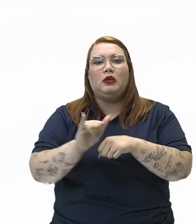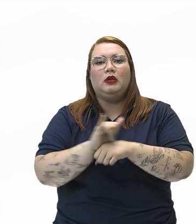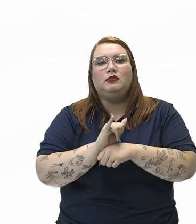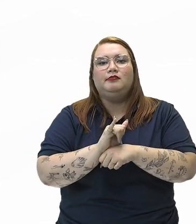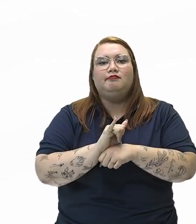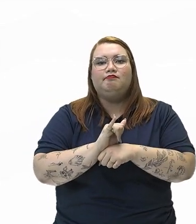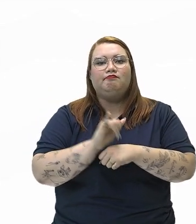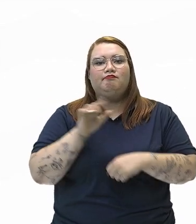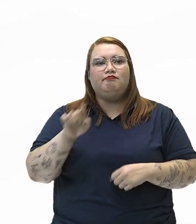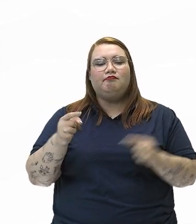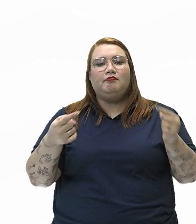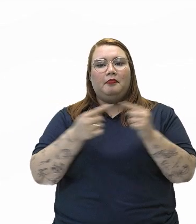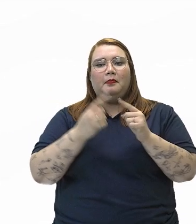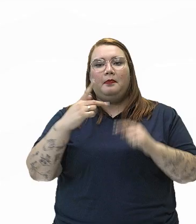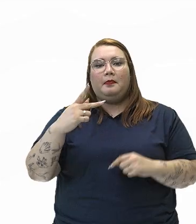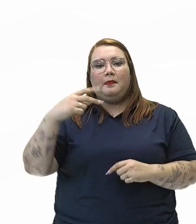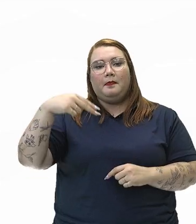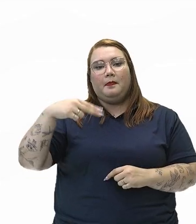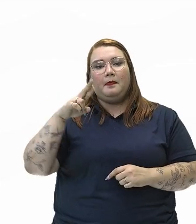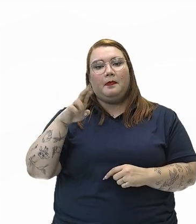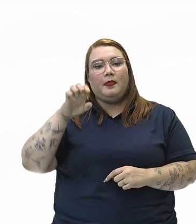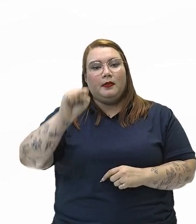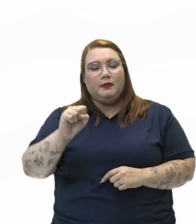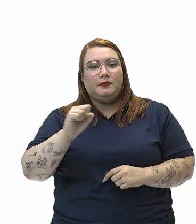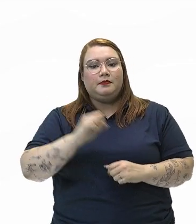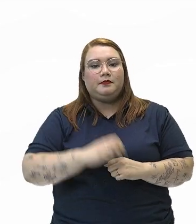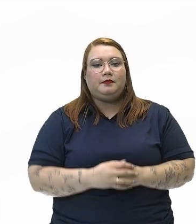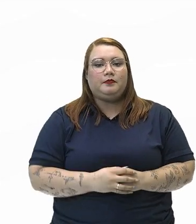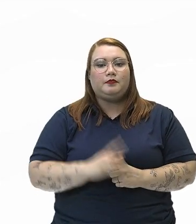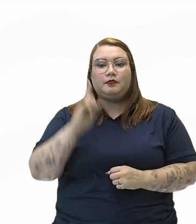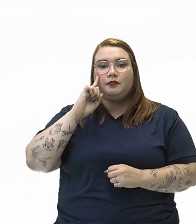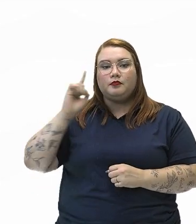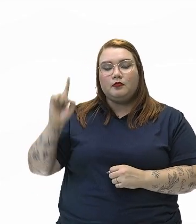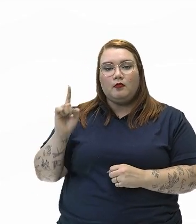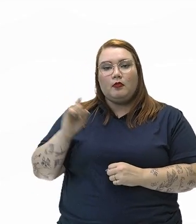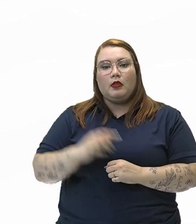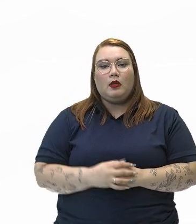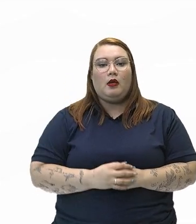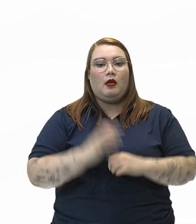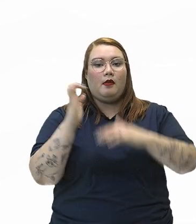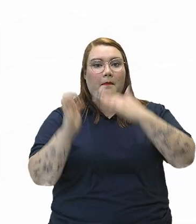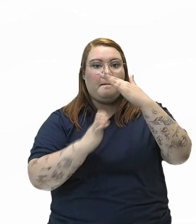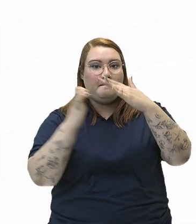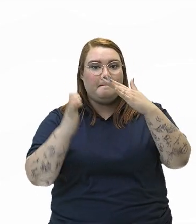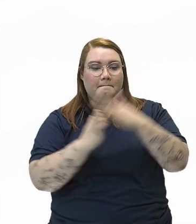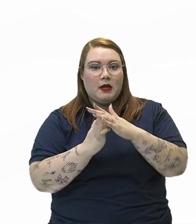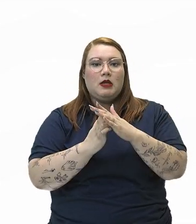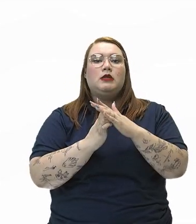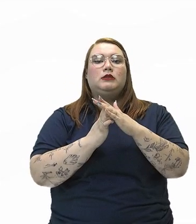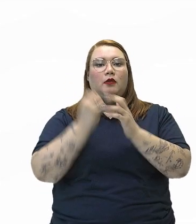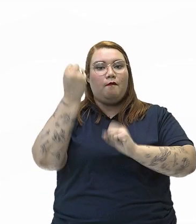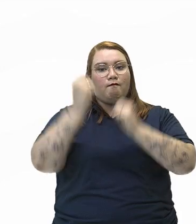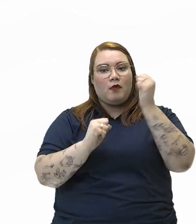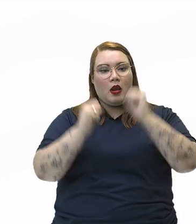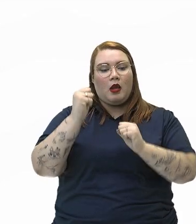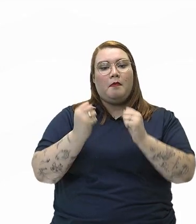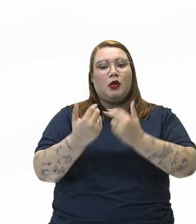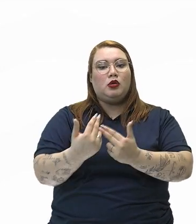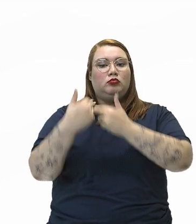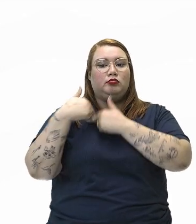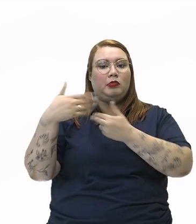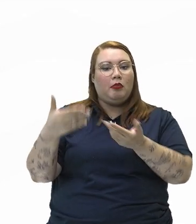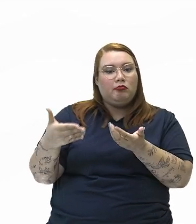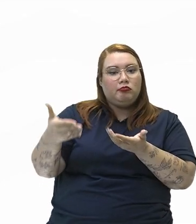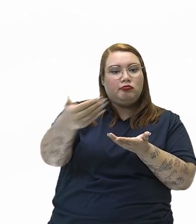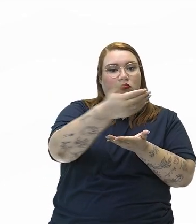da PNRS para eles? Então, nós temos aí que os fabricantes e importadores, eles são responsáveis por